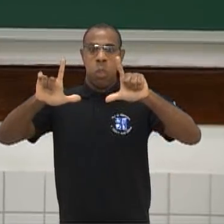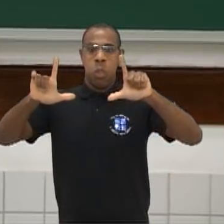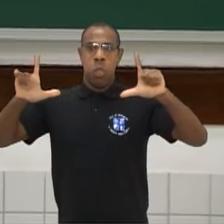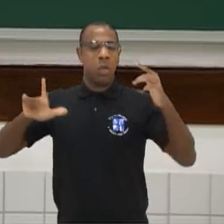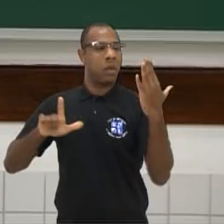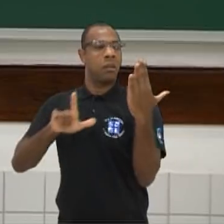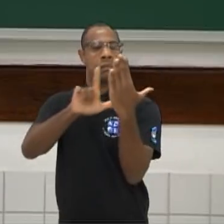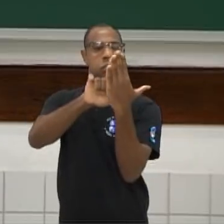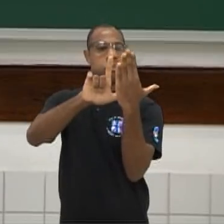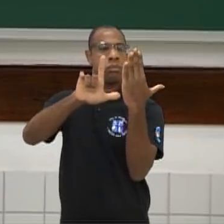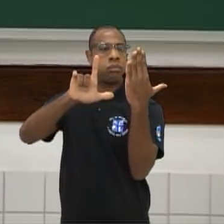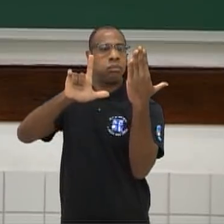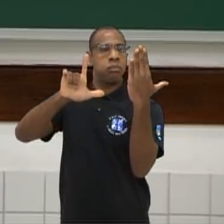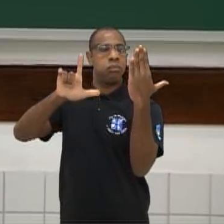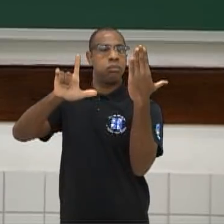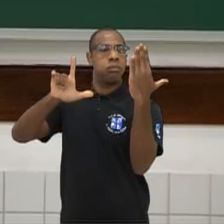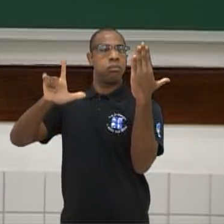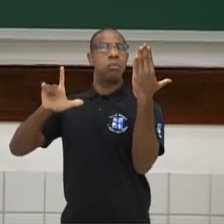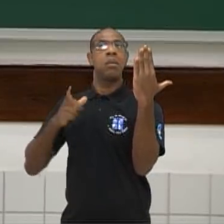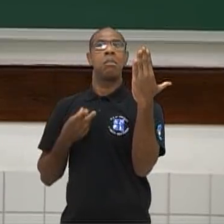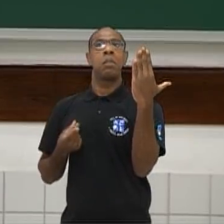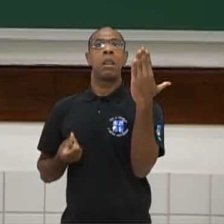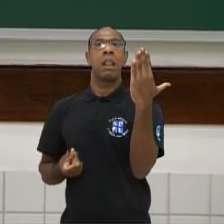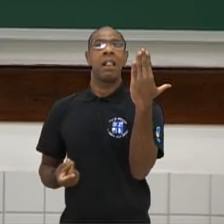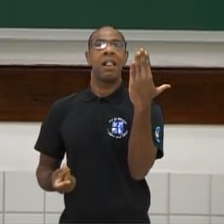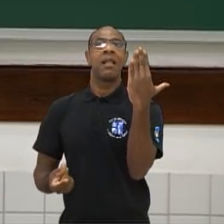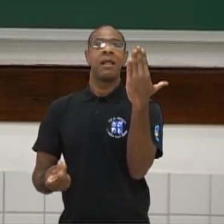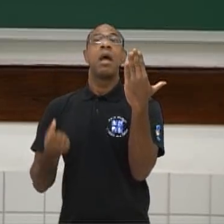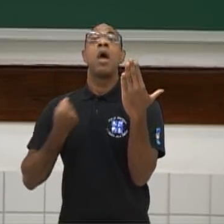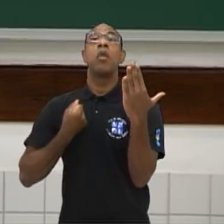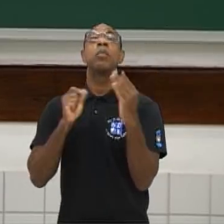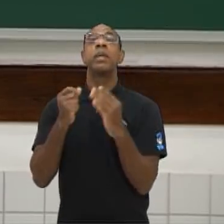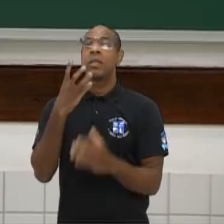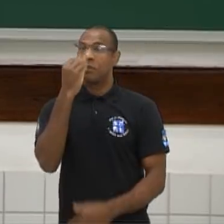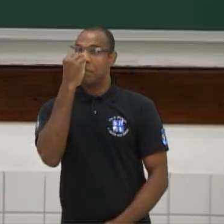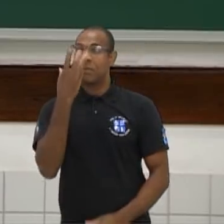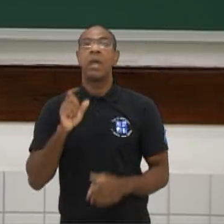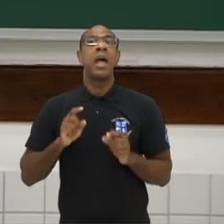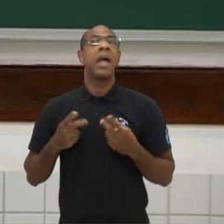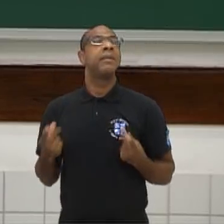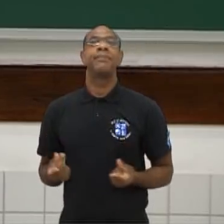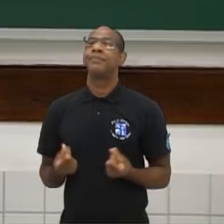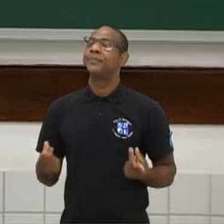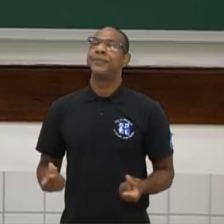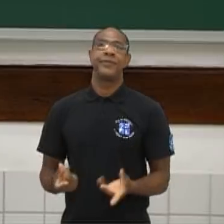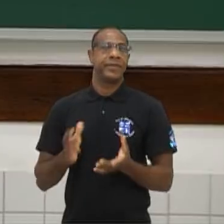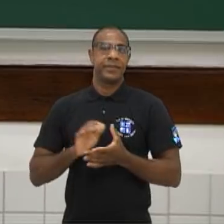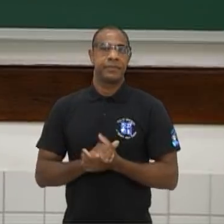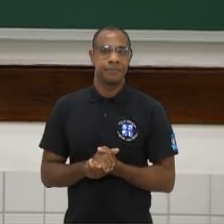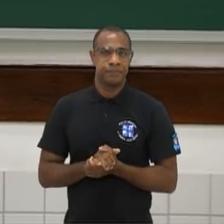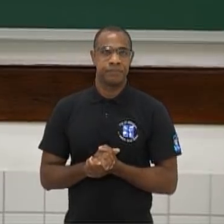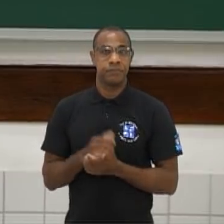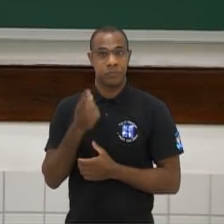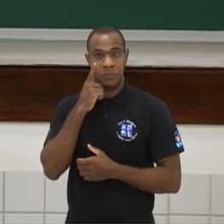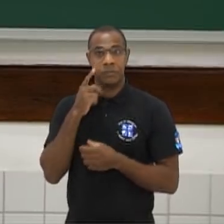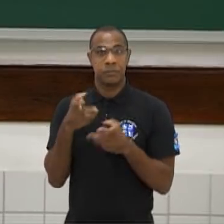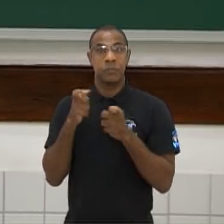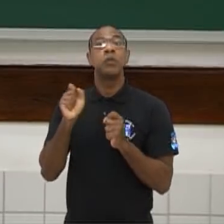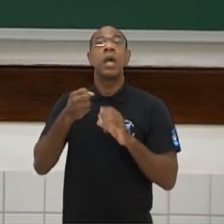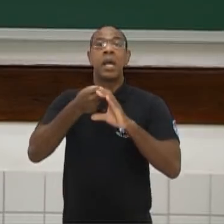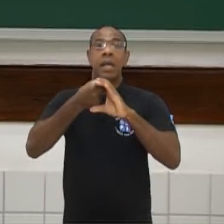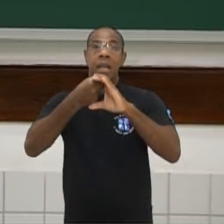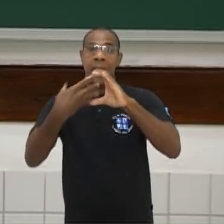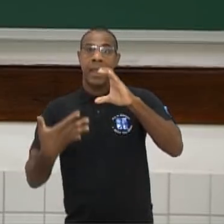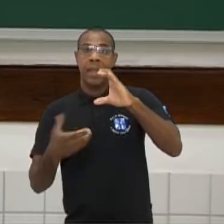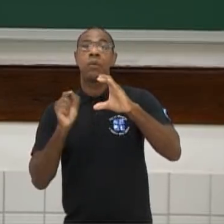infinitamente. Então, é o caso que temos aqui, onde o número de imagens é infinito que temos ali, ok? Então, isso é a caracterização